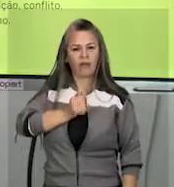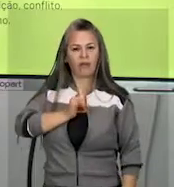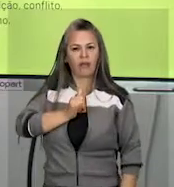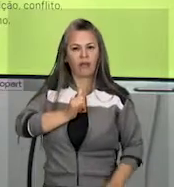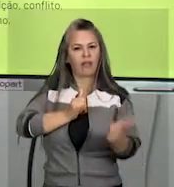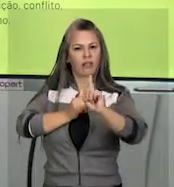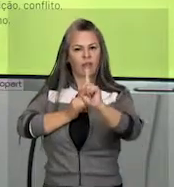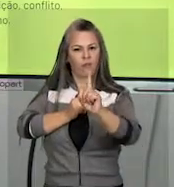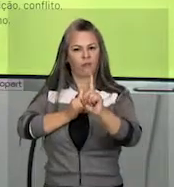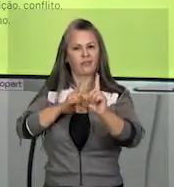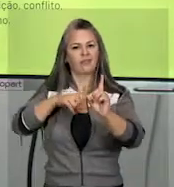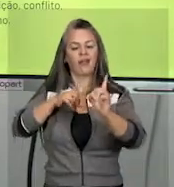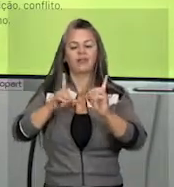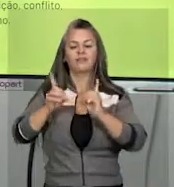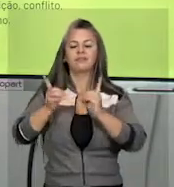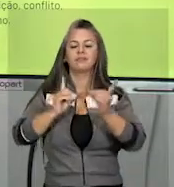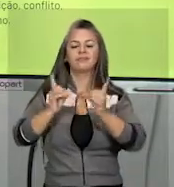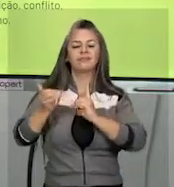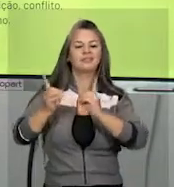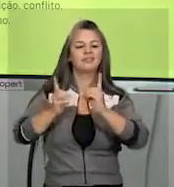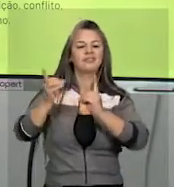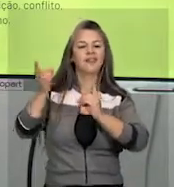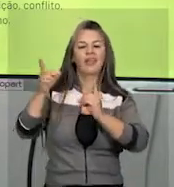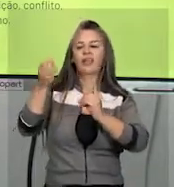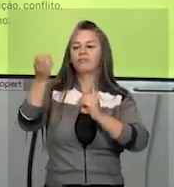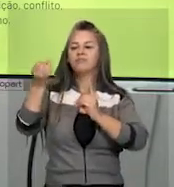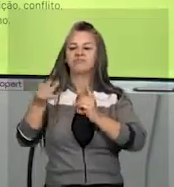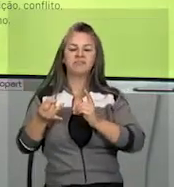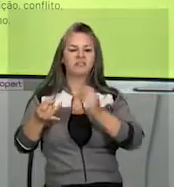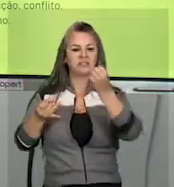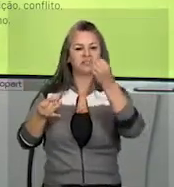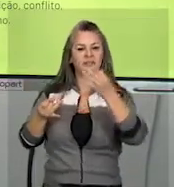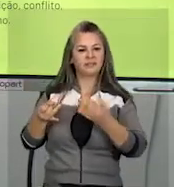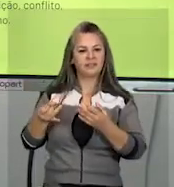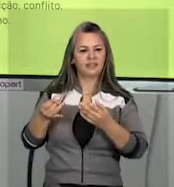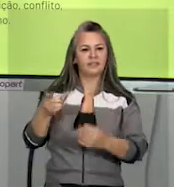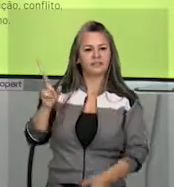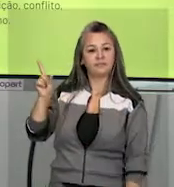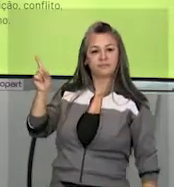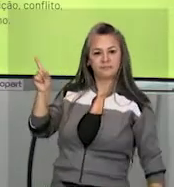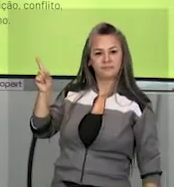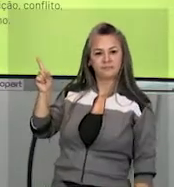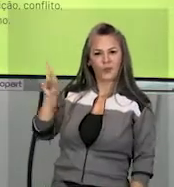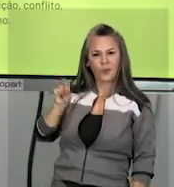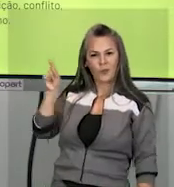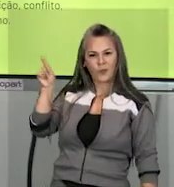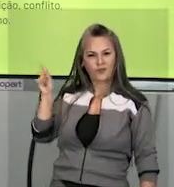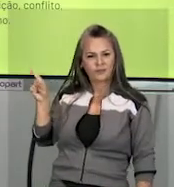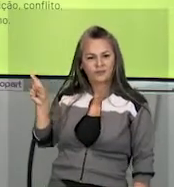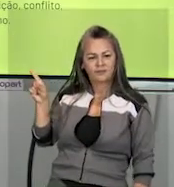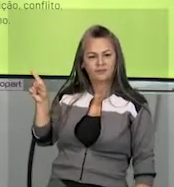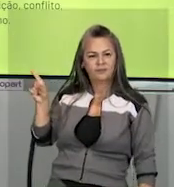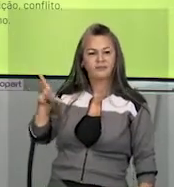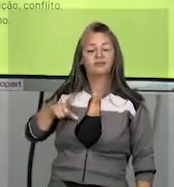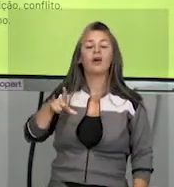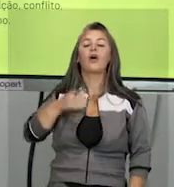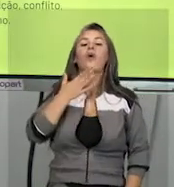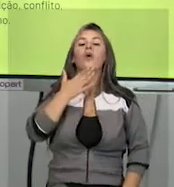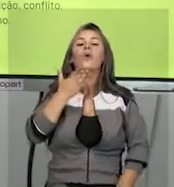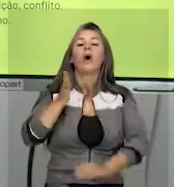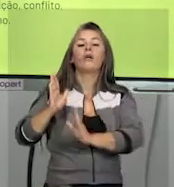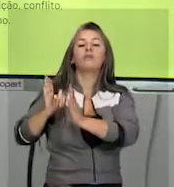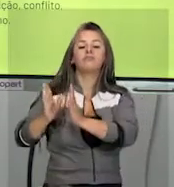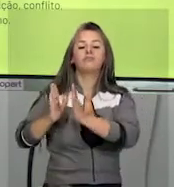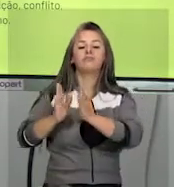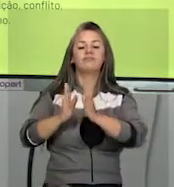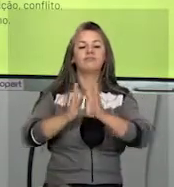personagens. E qual que é a sequência de ações? É como se fosse uma prosa que é encenada, é um texto